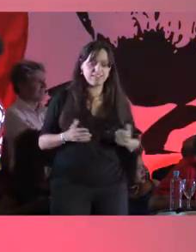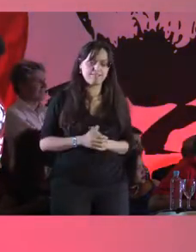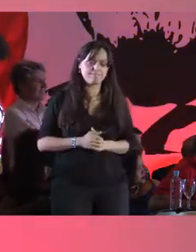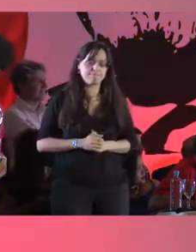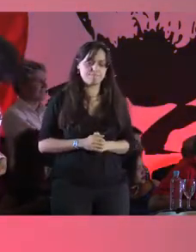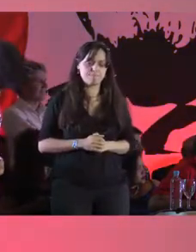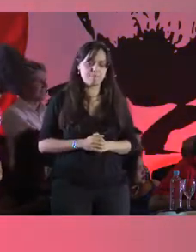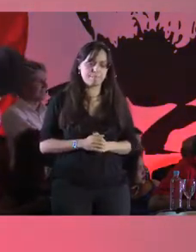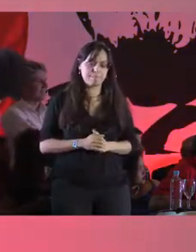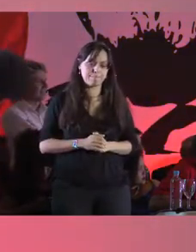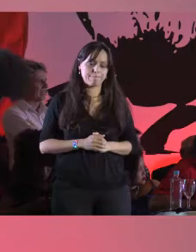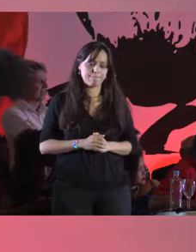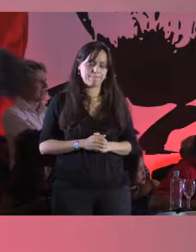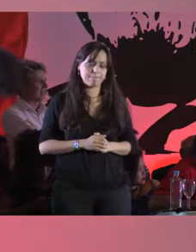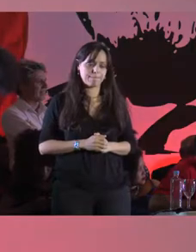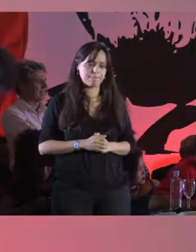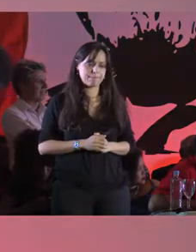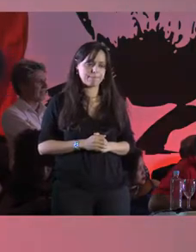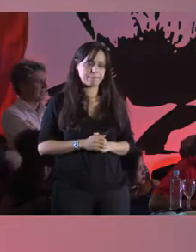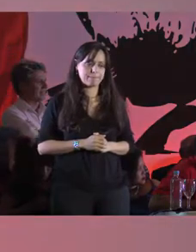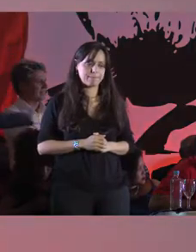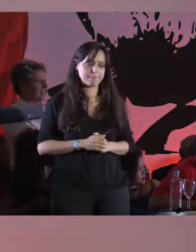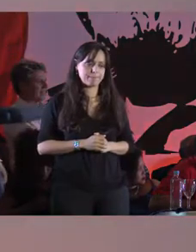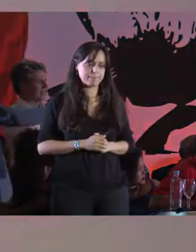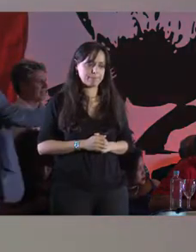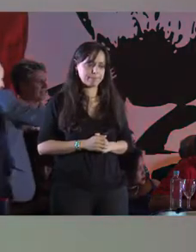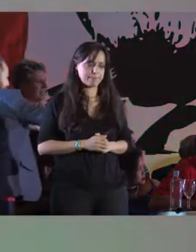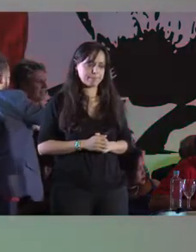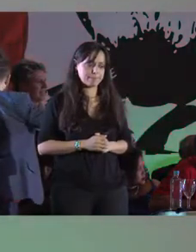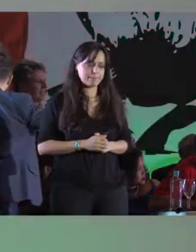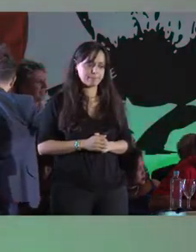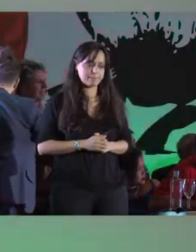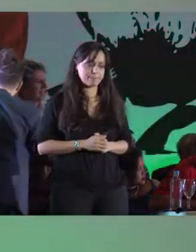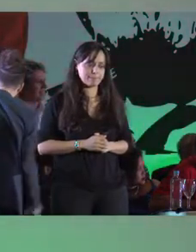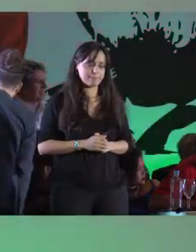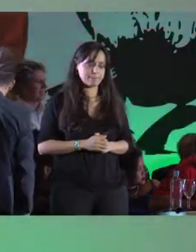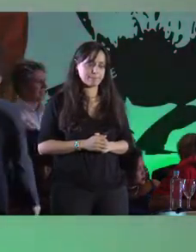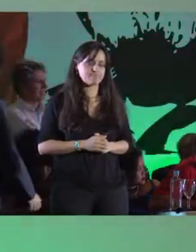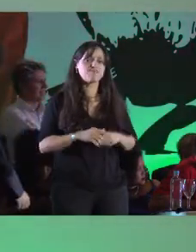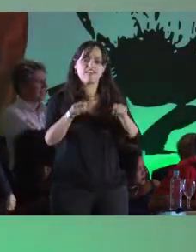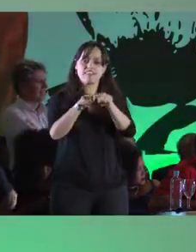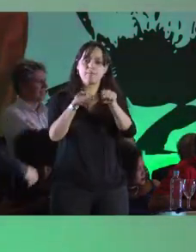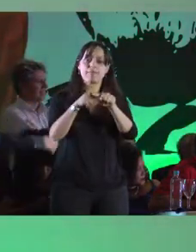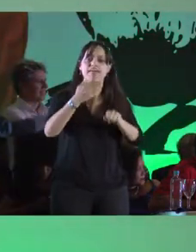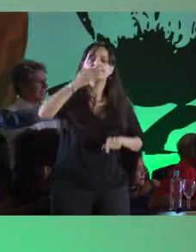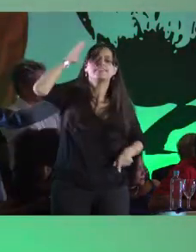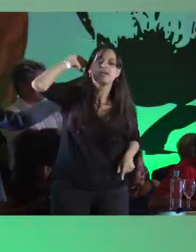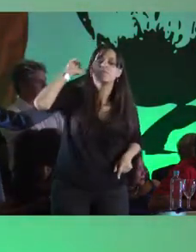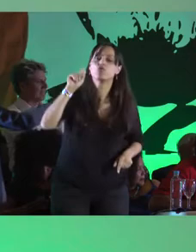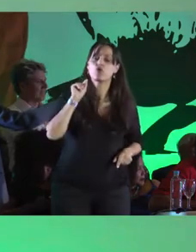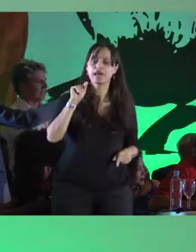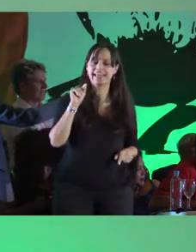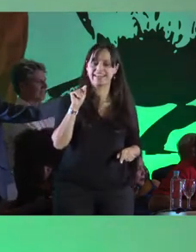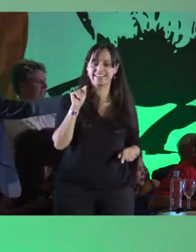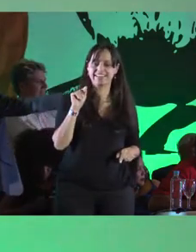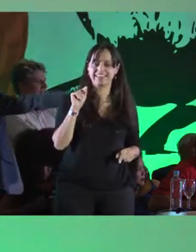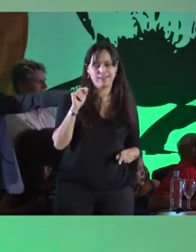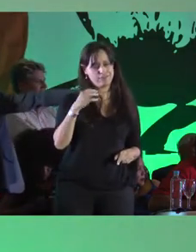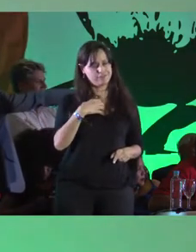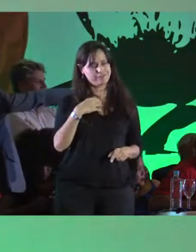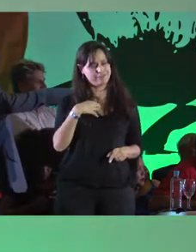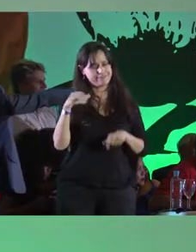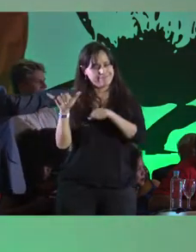que com base nessa ideia, até o Temer trocou, veja que malandragem, ele